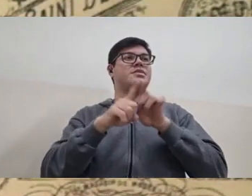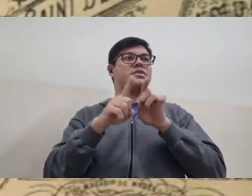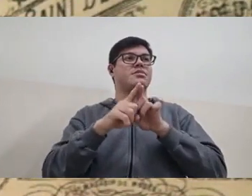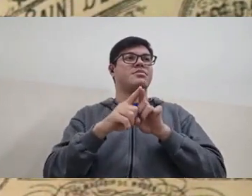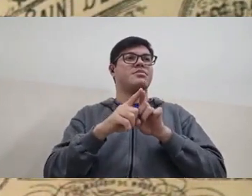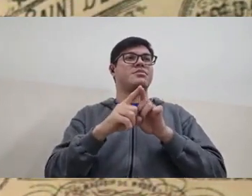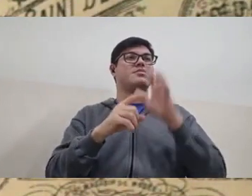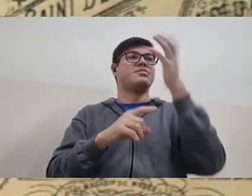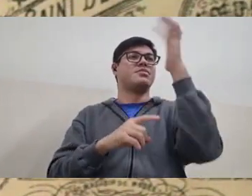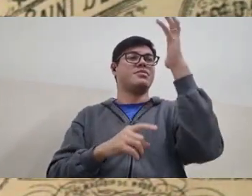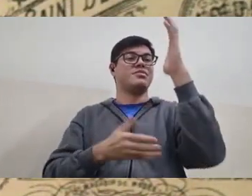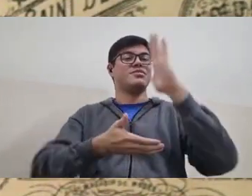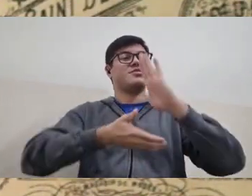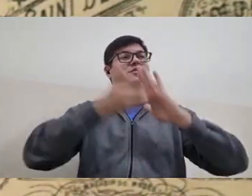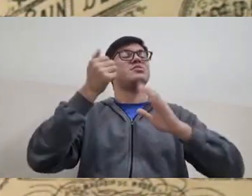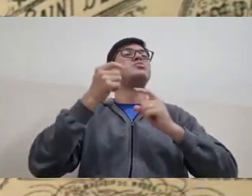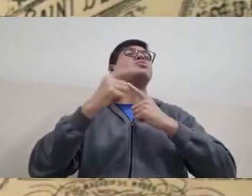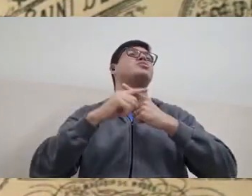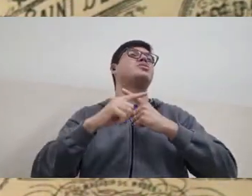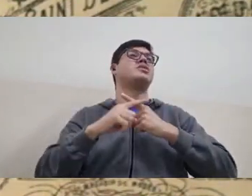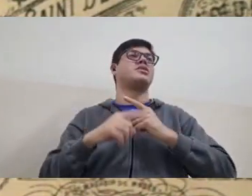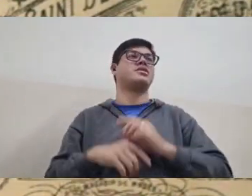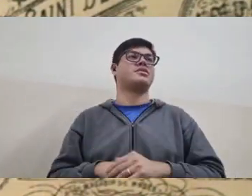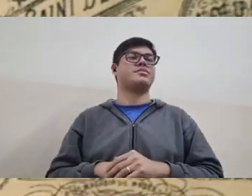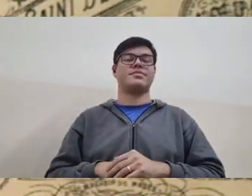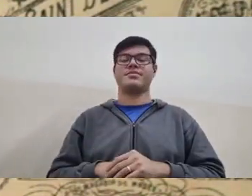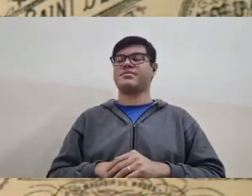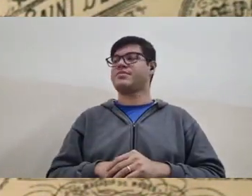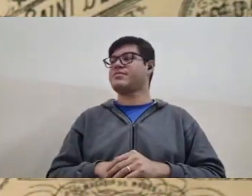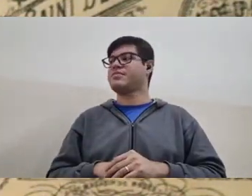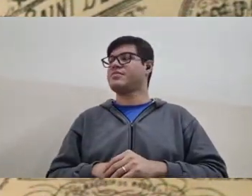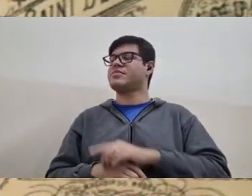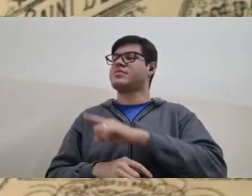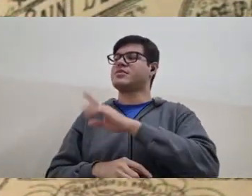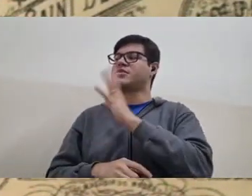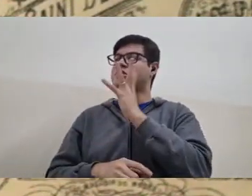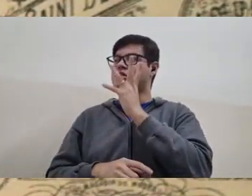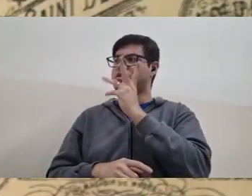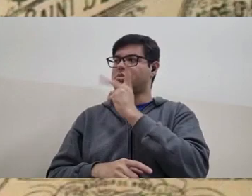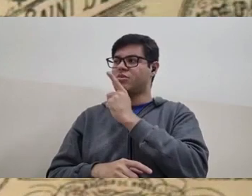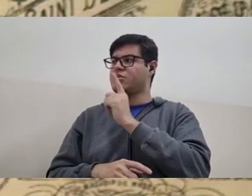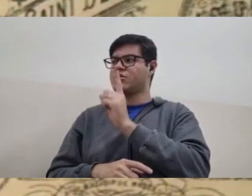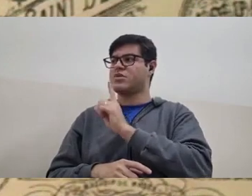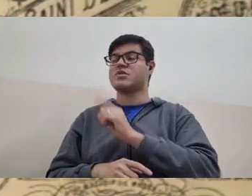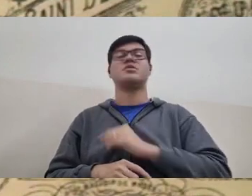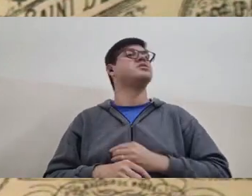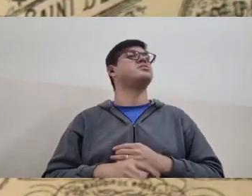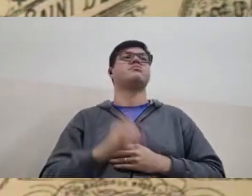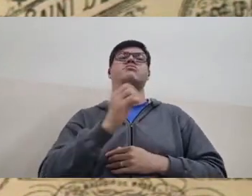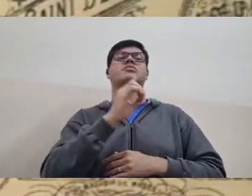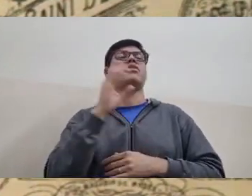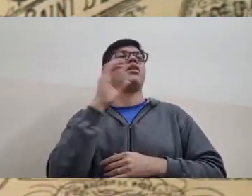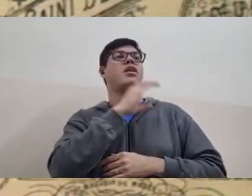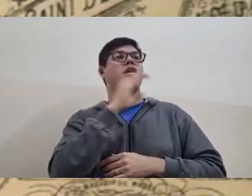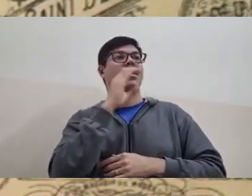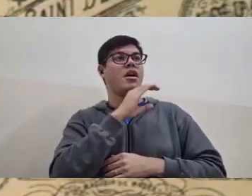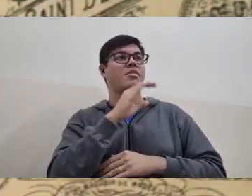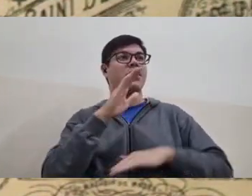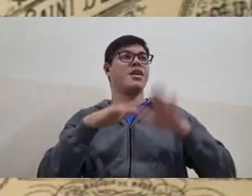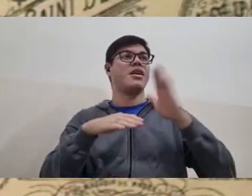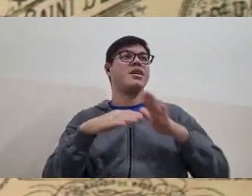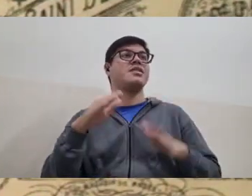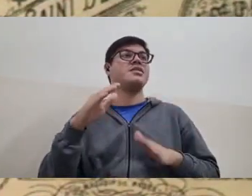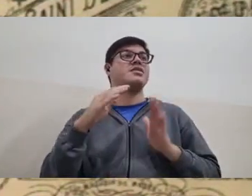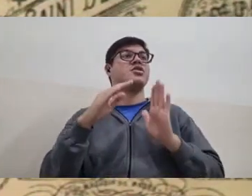retirar aquela árvore. Melhorou o tempo de resposta de vocês? Com certeza, do meio ambiente é bem rápido. Então, uma pessoa que faz o